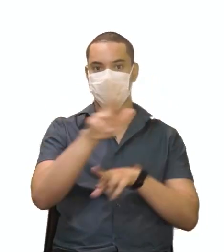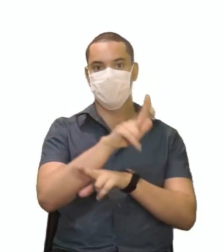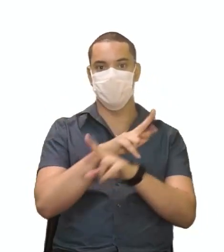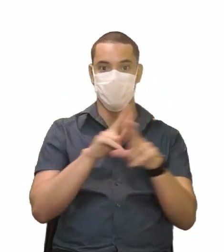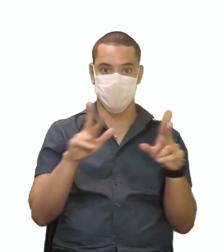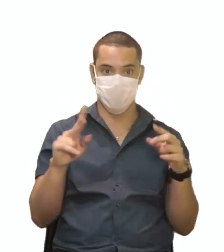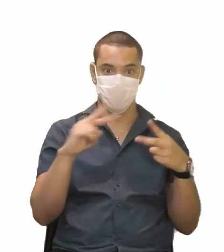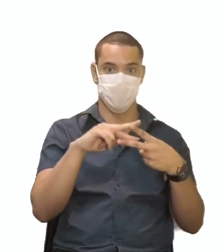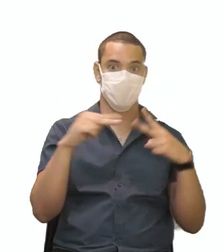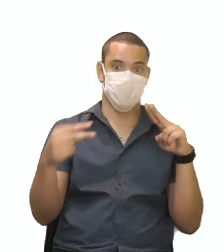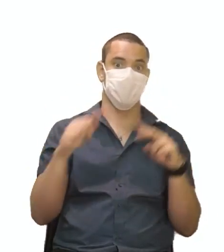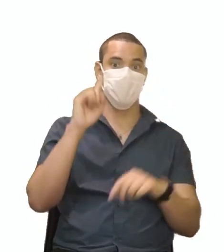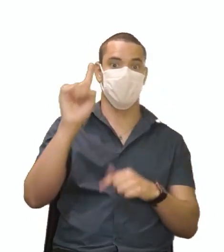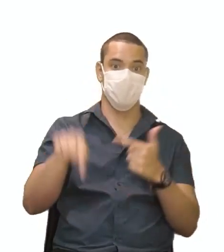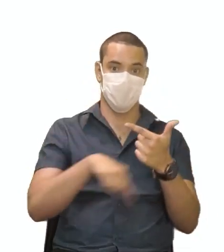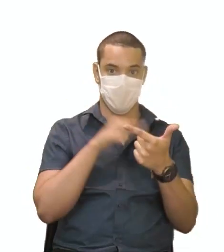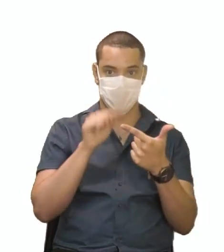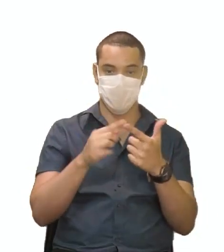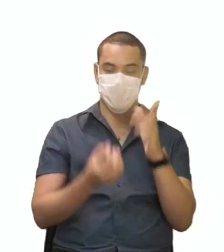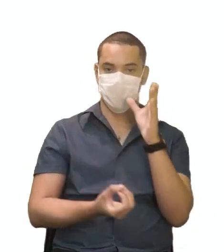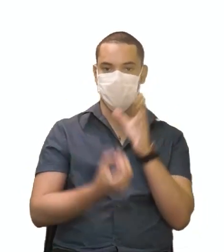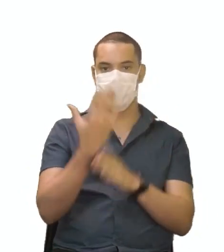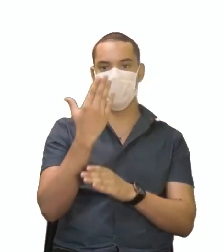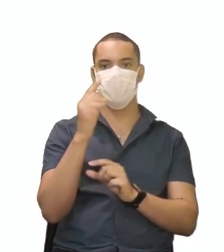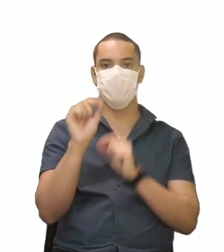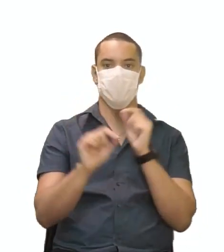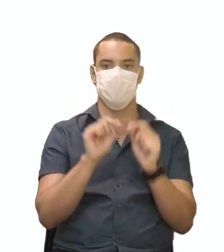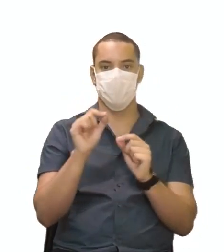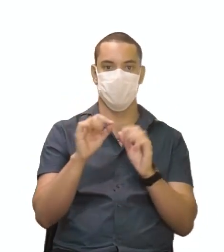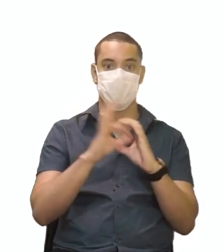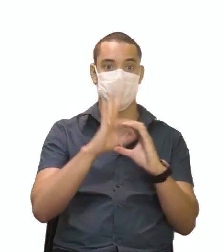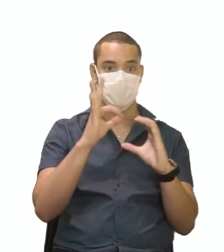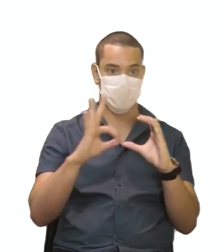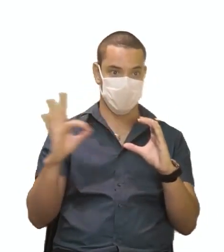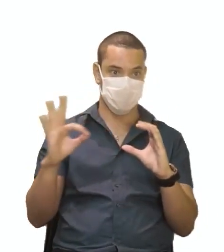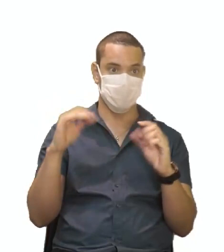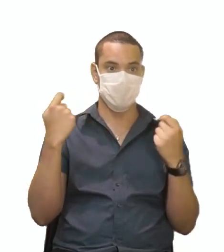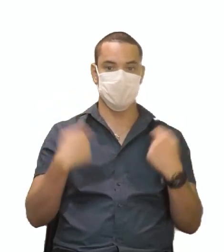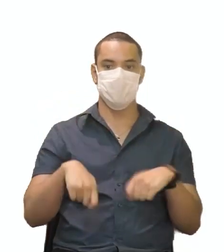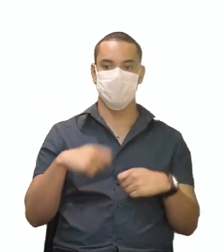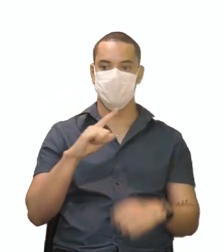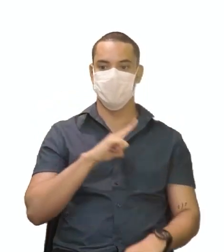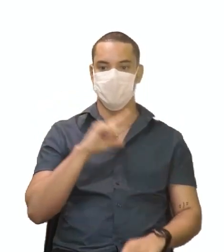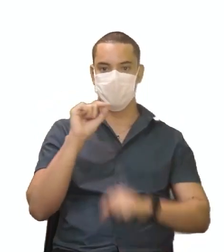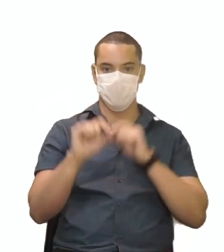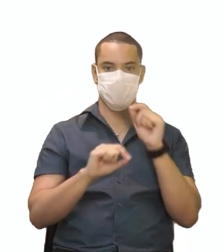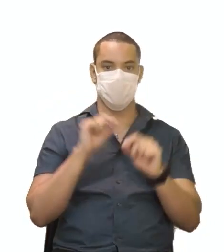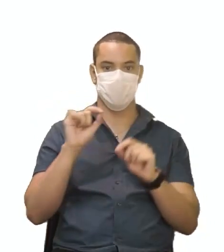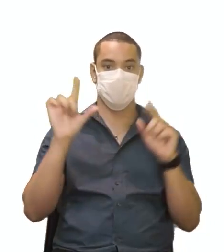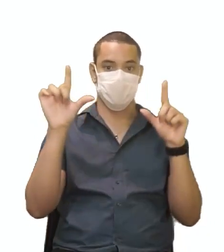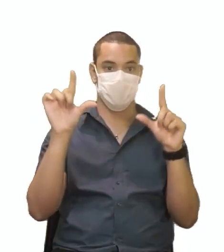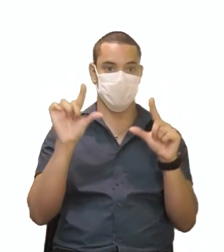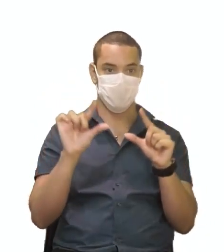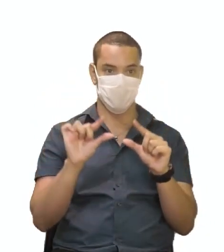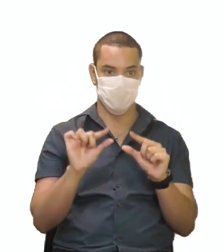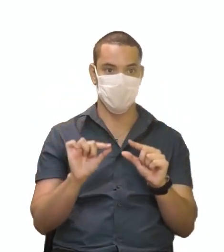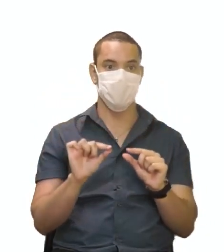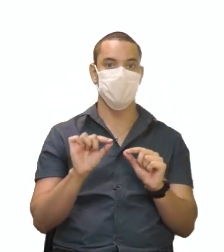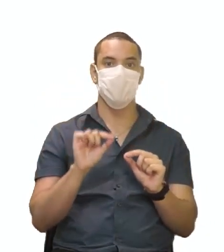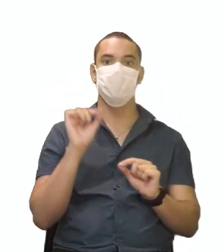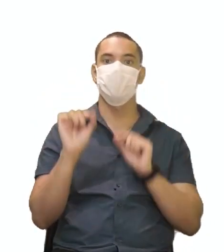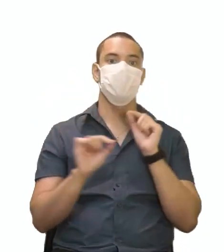Segundo, ela vai formar os nossos gametas. Para formar gametas, eu preciso ter a redução de